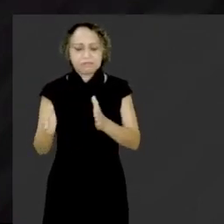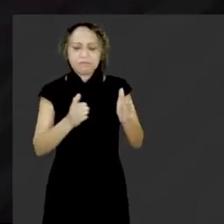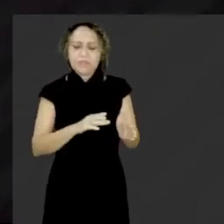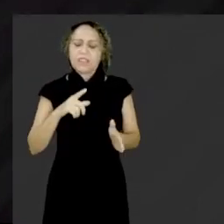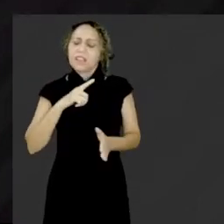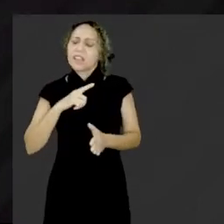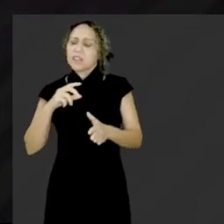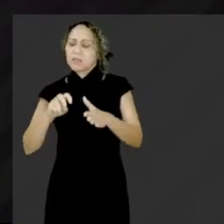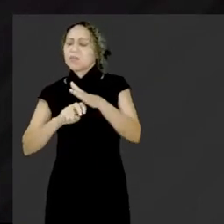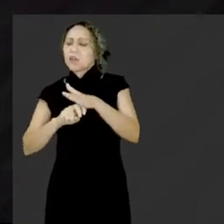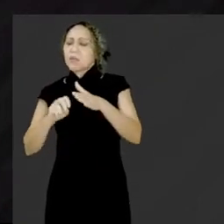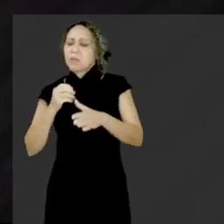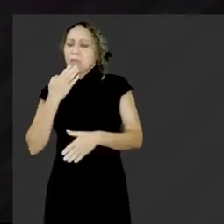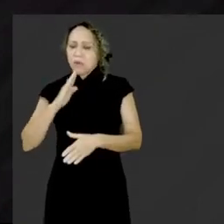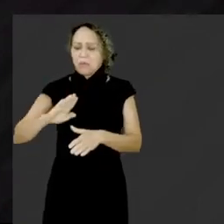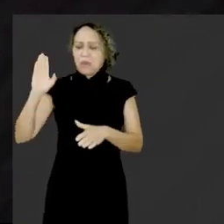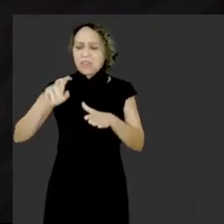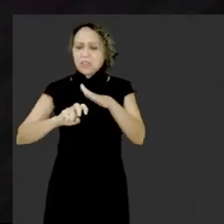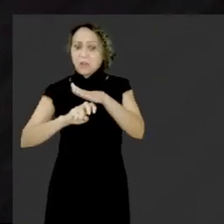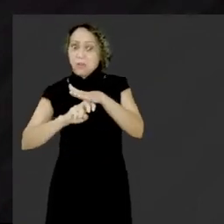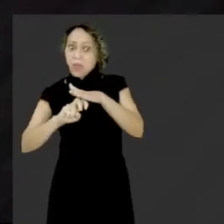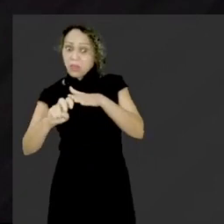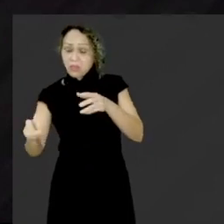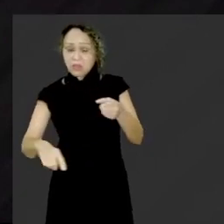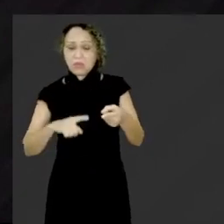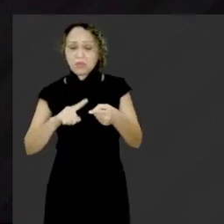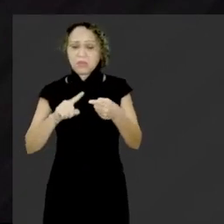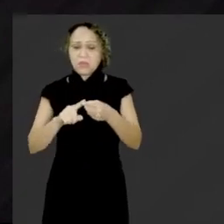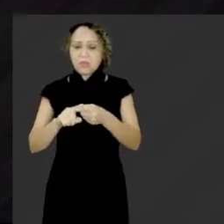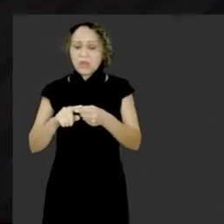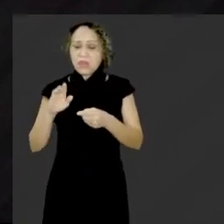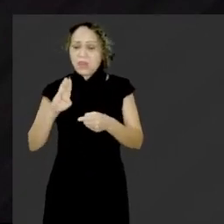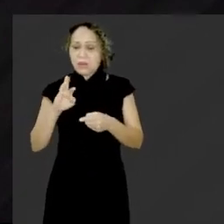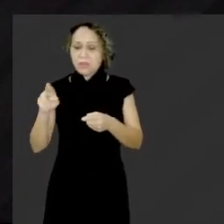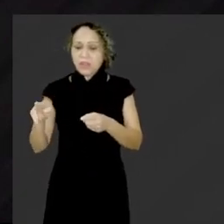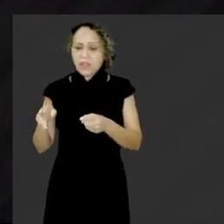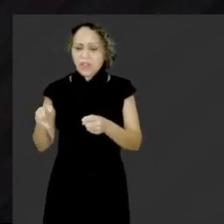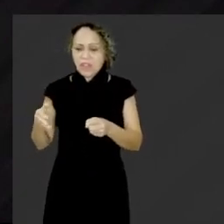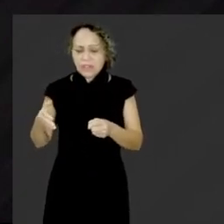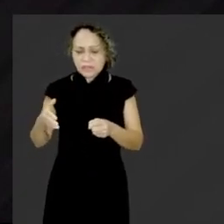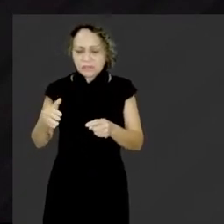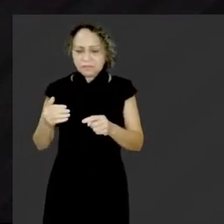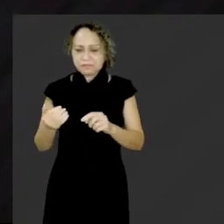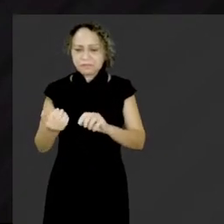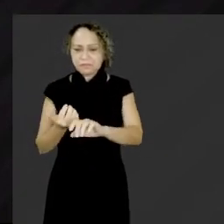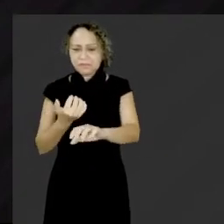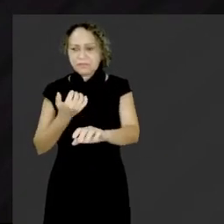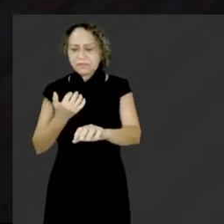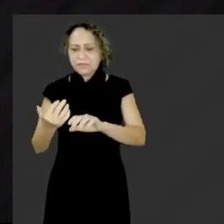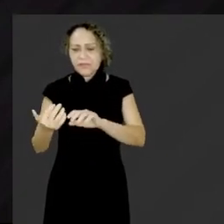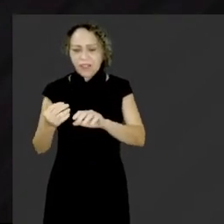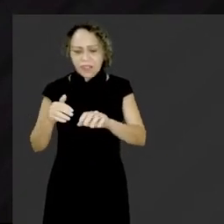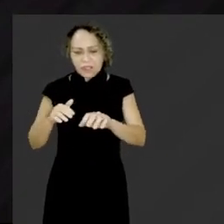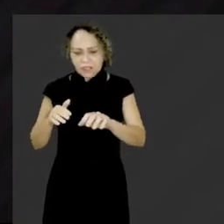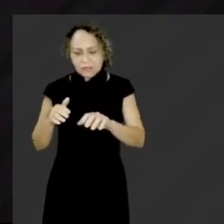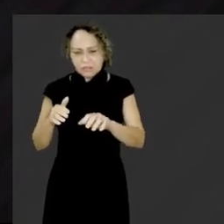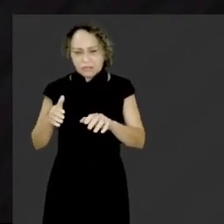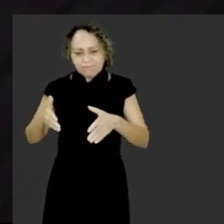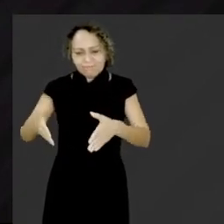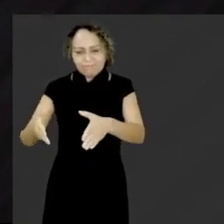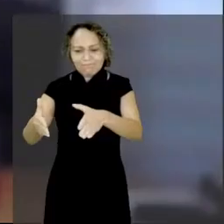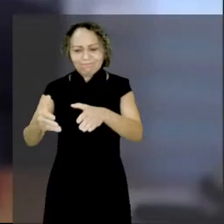Por que acreditar que essas obras vão sair do papel? Eu vou dar um dado para você, para vocês poderem